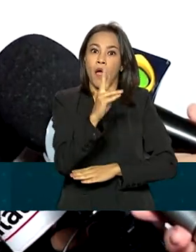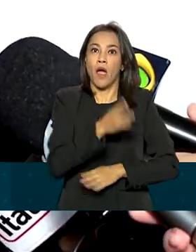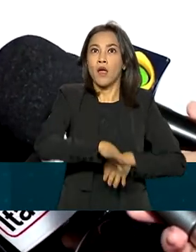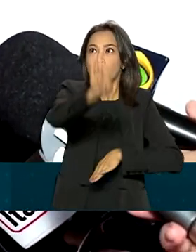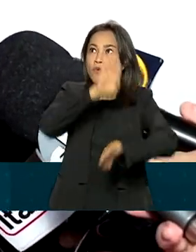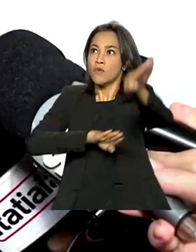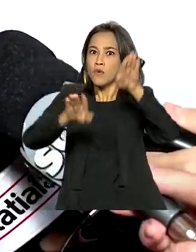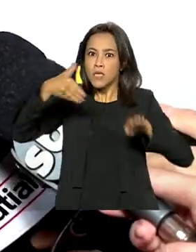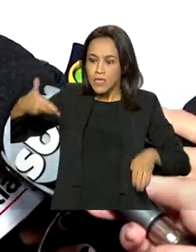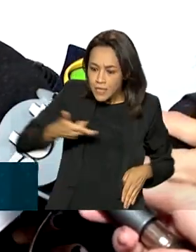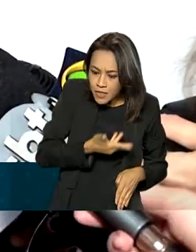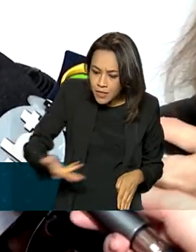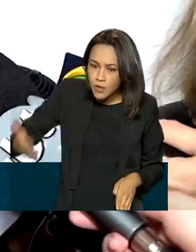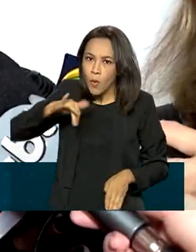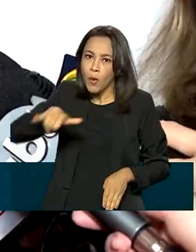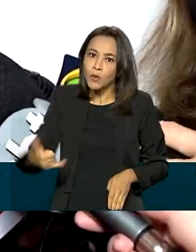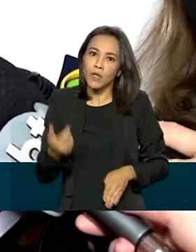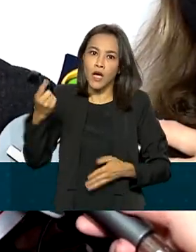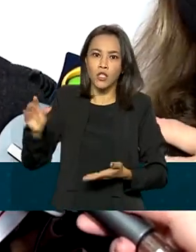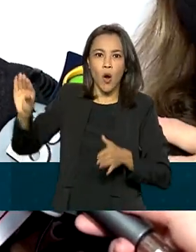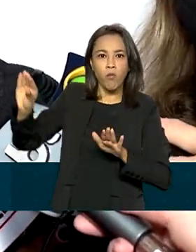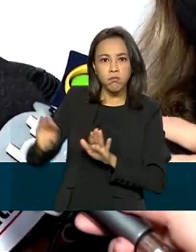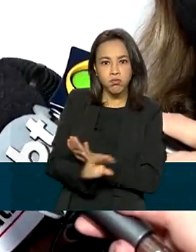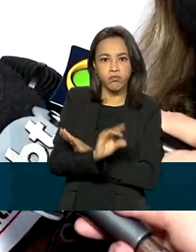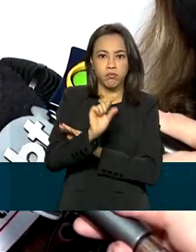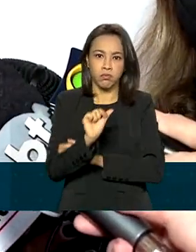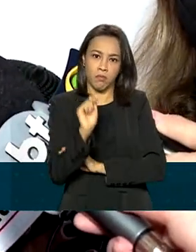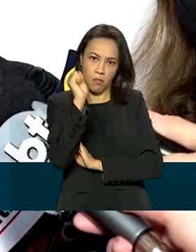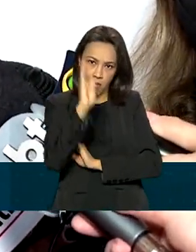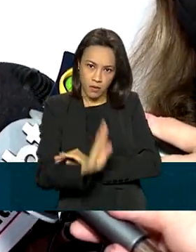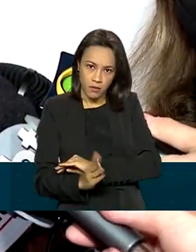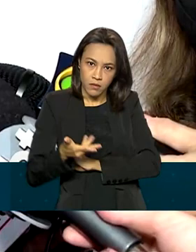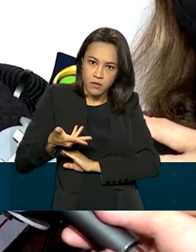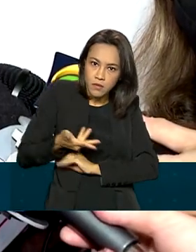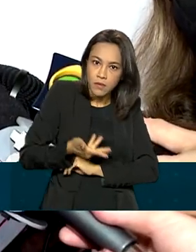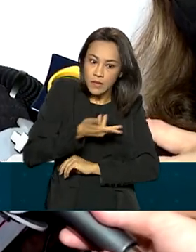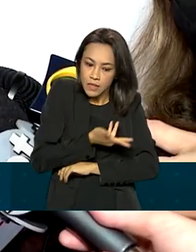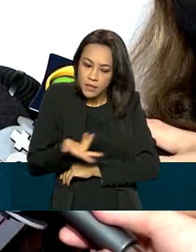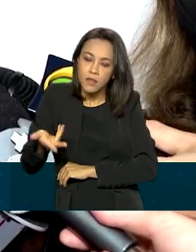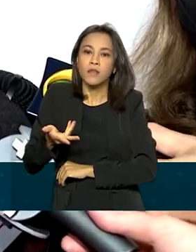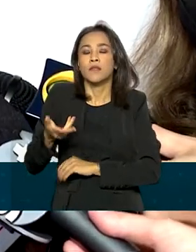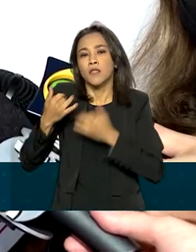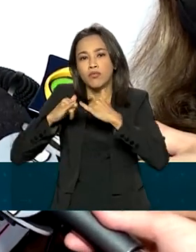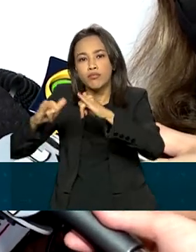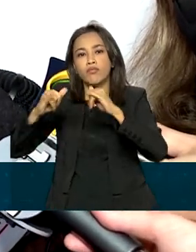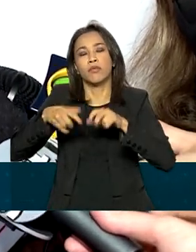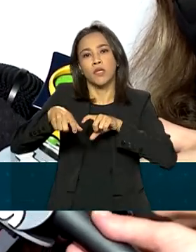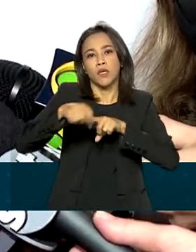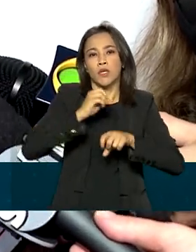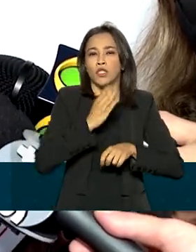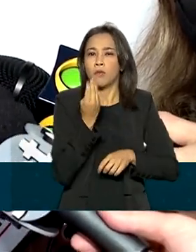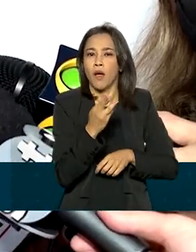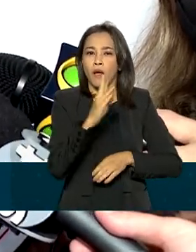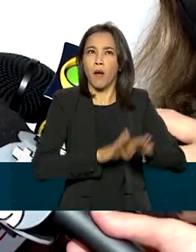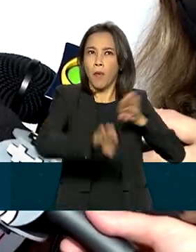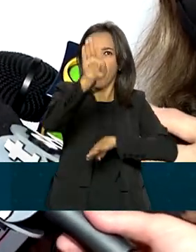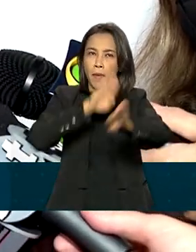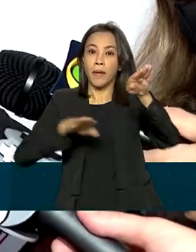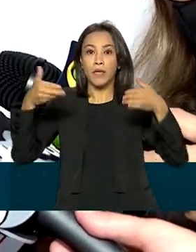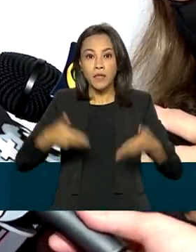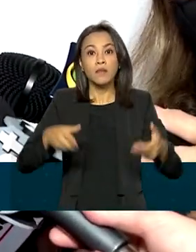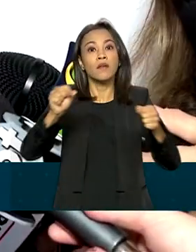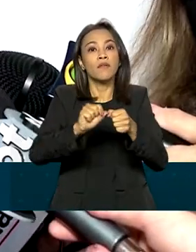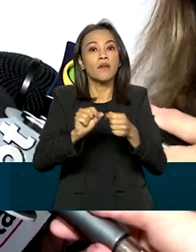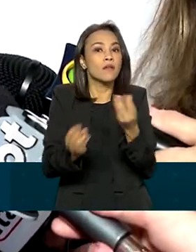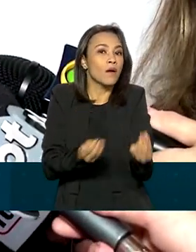grande oportunidade de investimentos. E esses investimentos em energia, rodovia, são investimentos